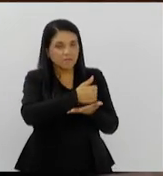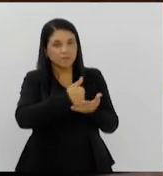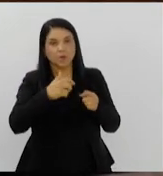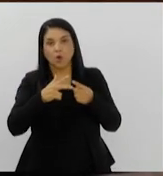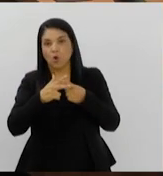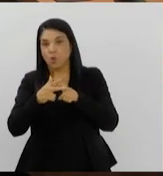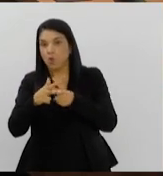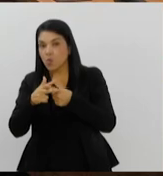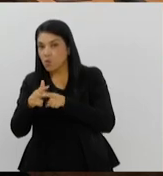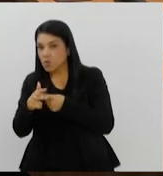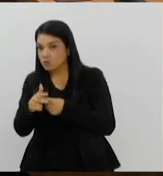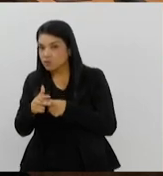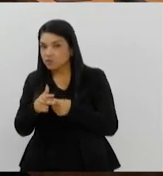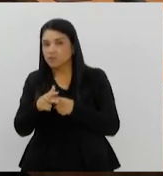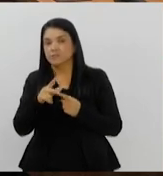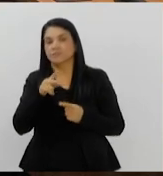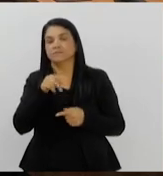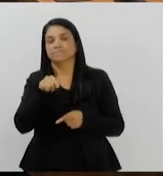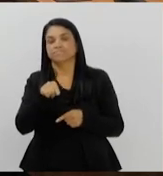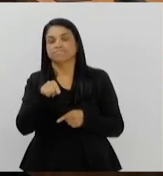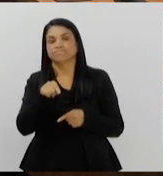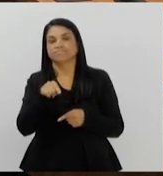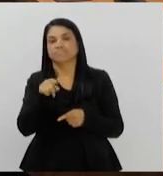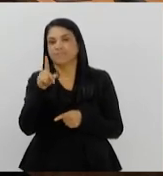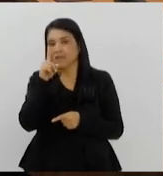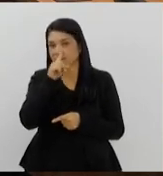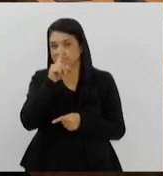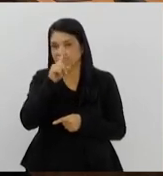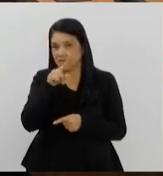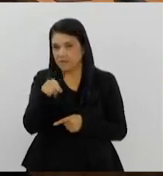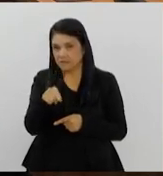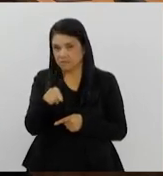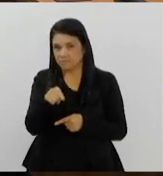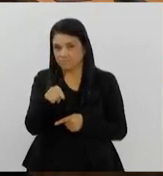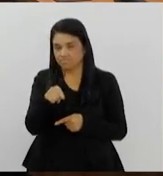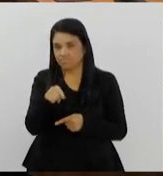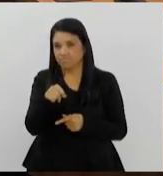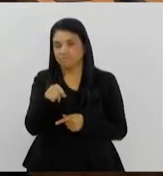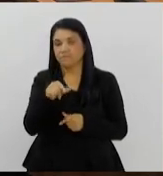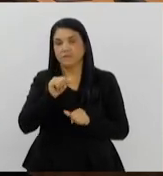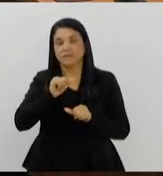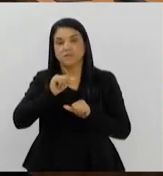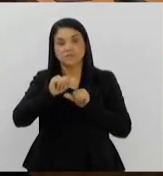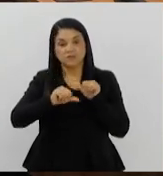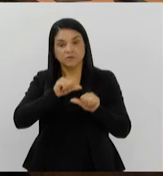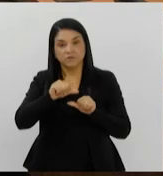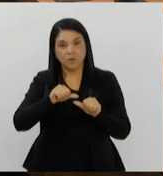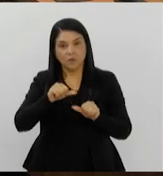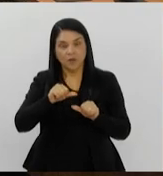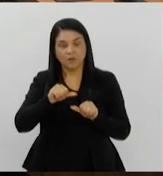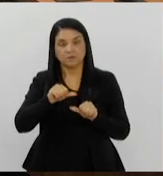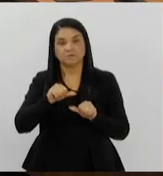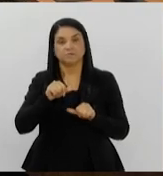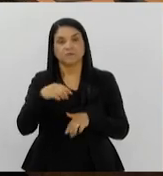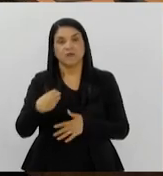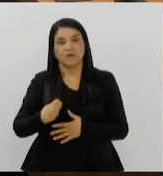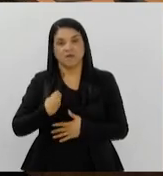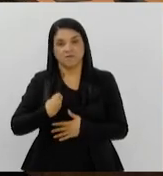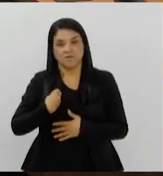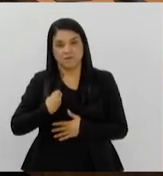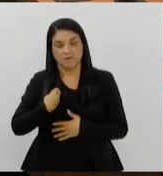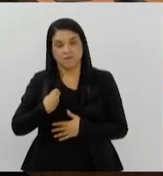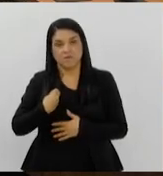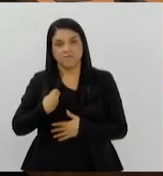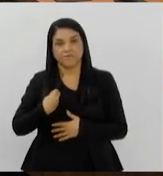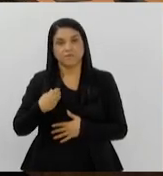um reconhecimento desse equívoco que transformava a vida dos profissionais da área